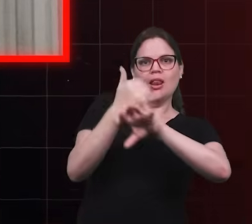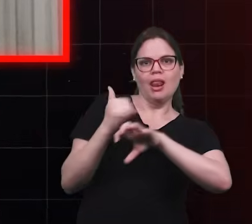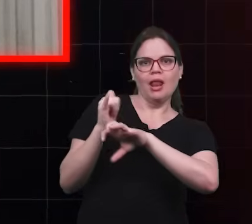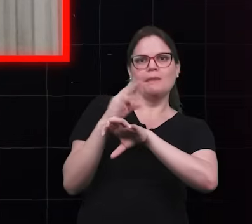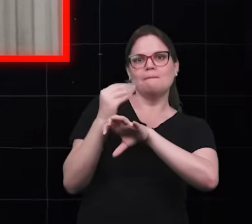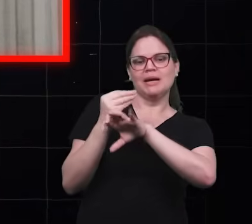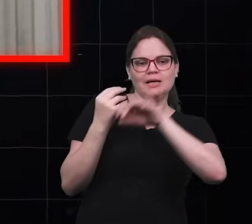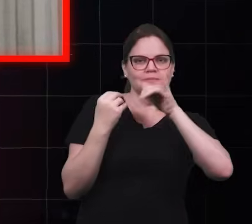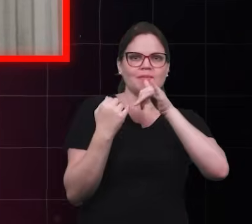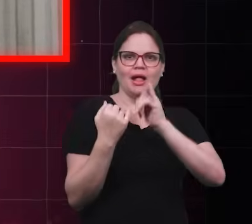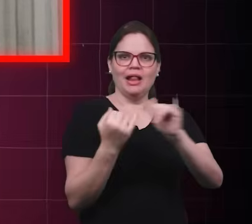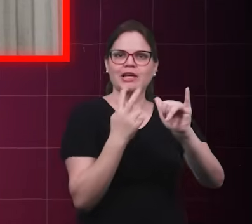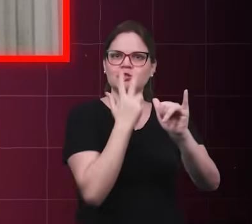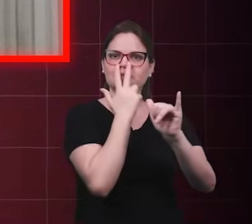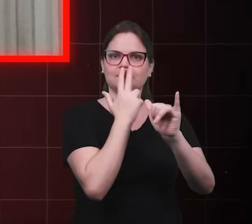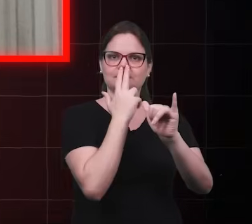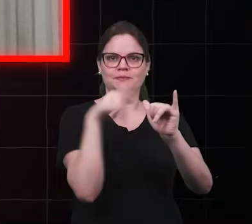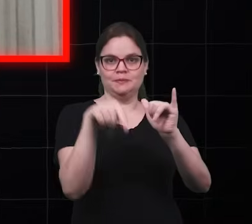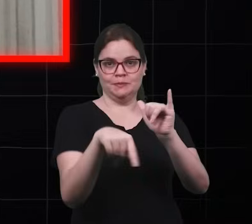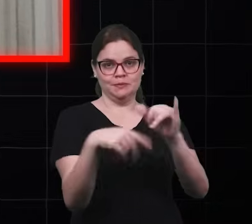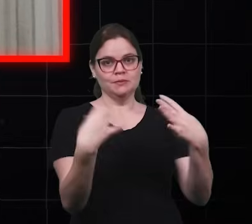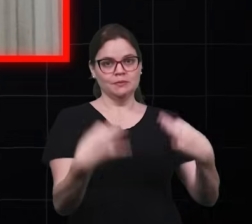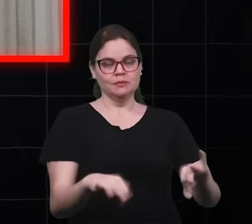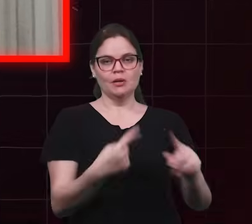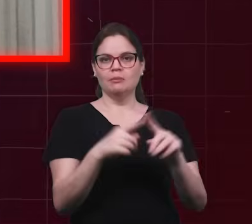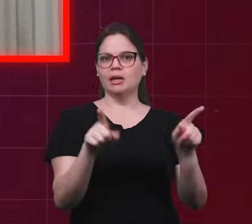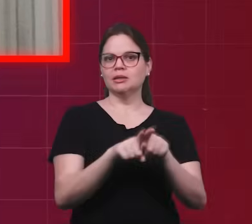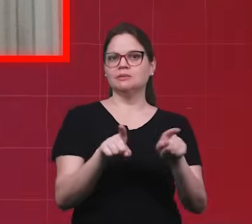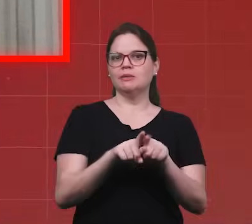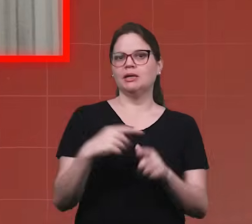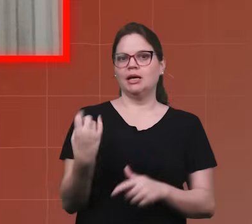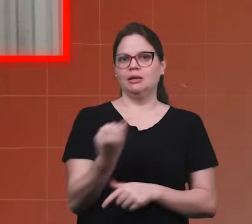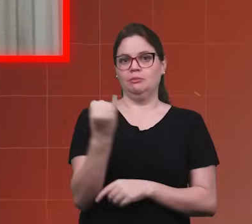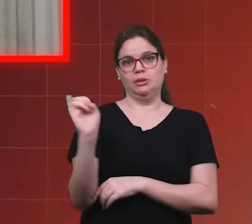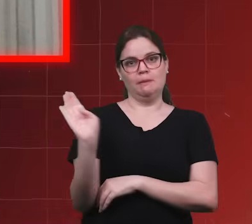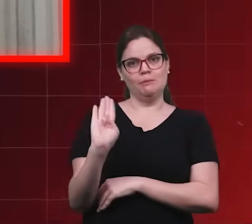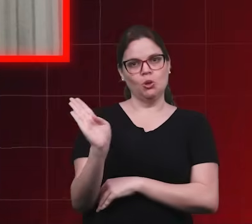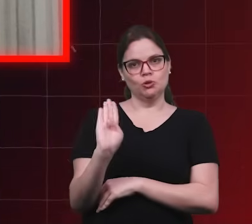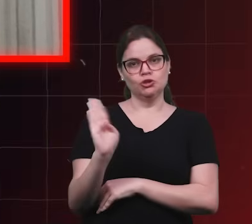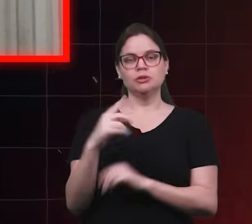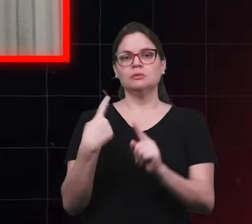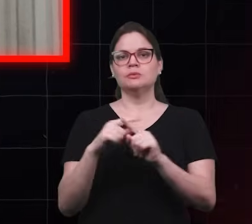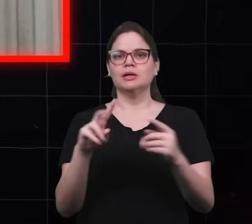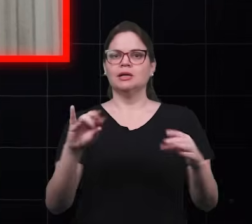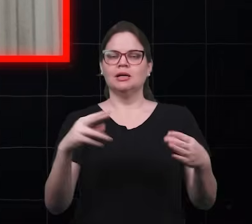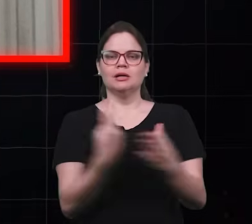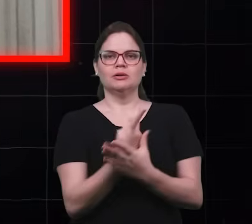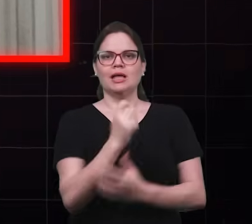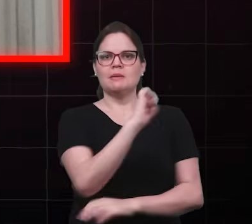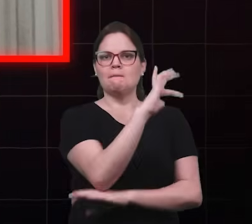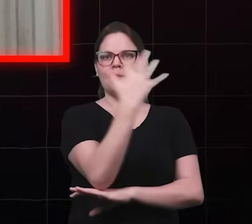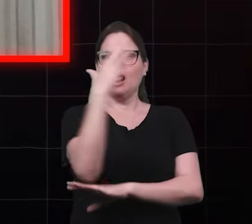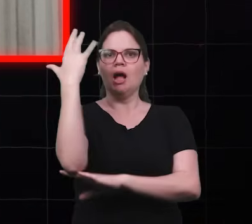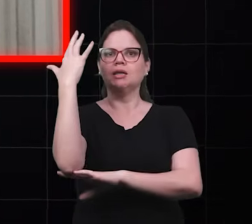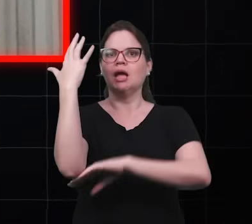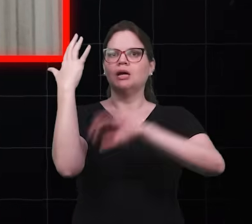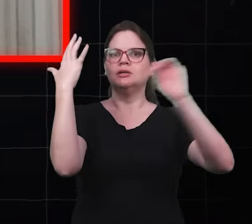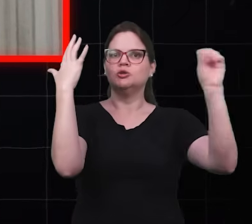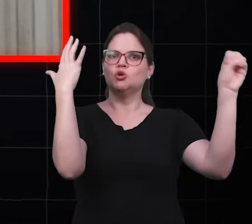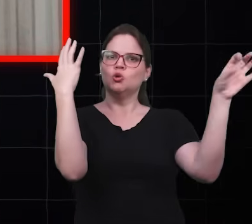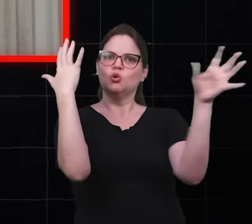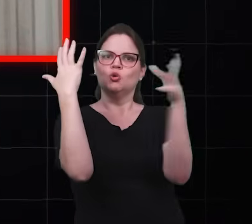elétrica. E também é muito importante na biologia a luz nas plantas ou vegetais que